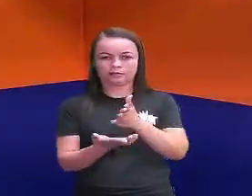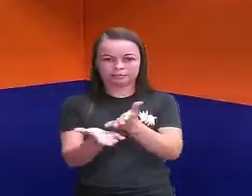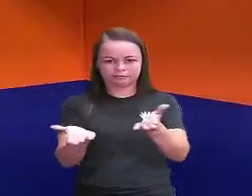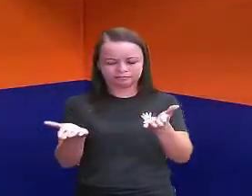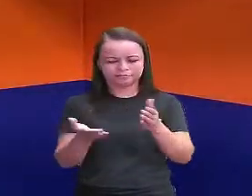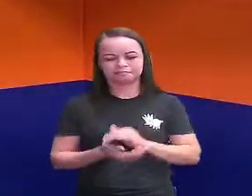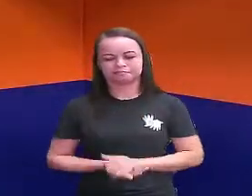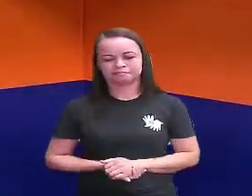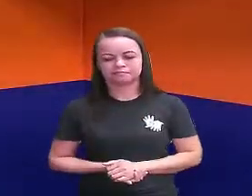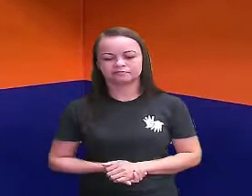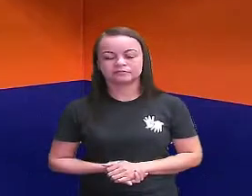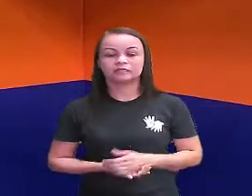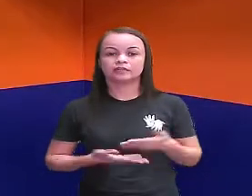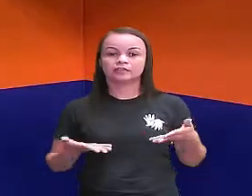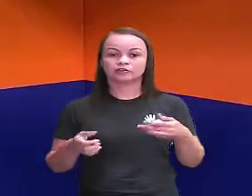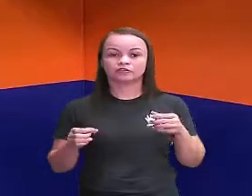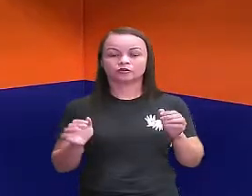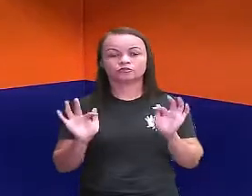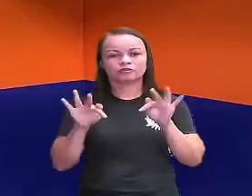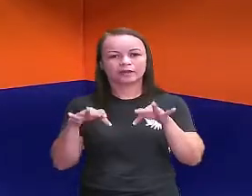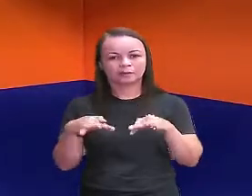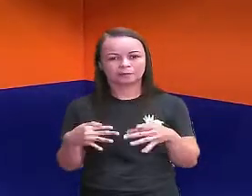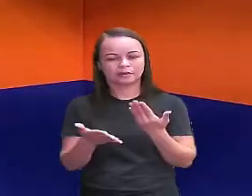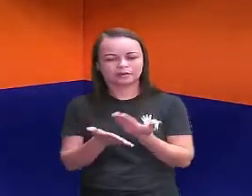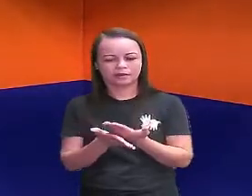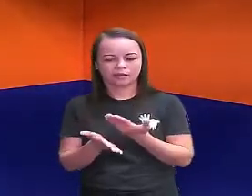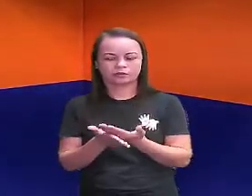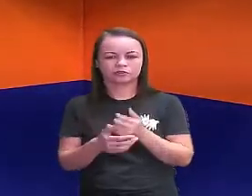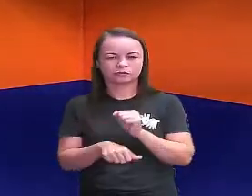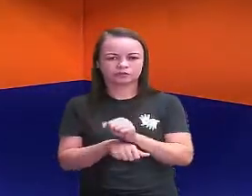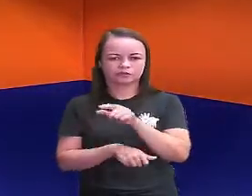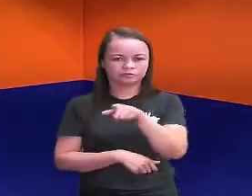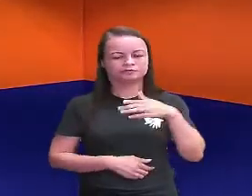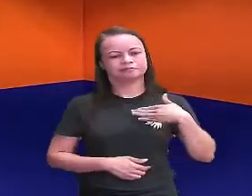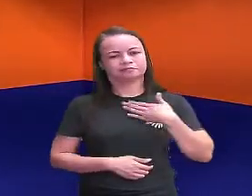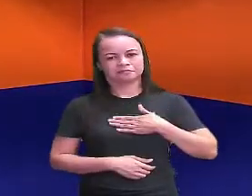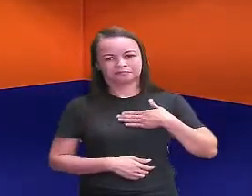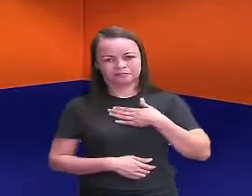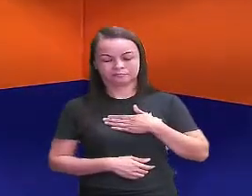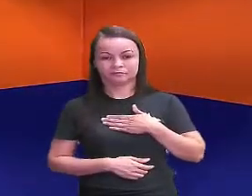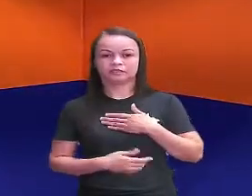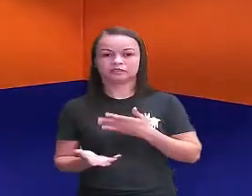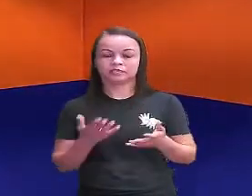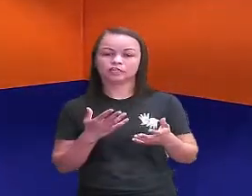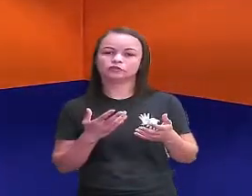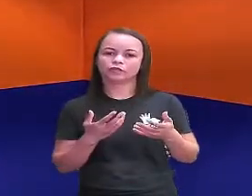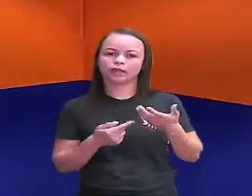certo? E a gente vai ficando por aqui. Espero que vocês tenham gostado, que eu tenha